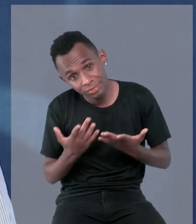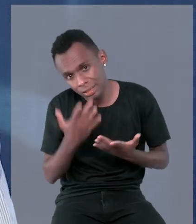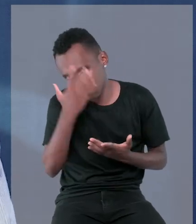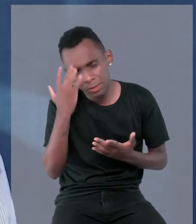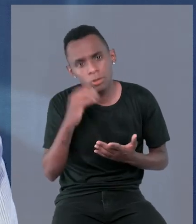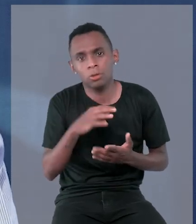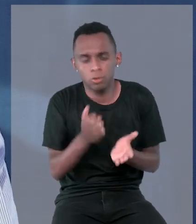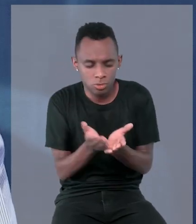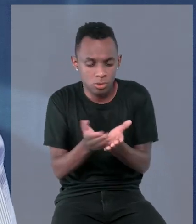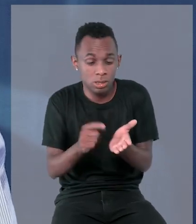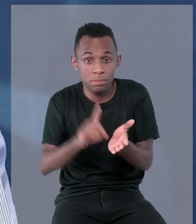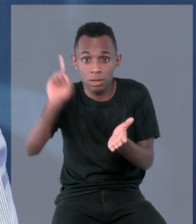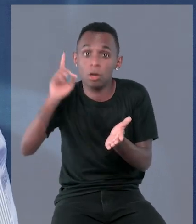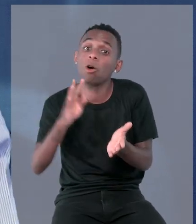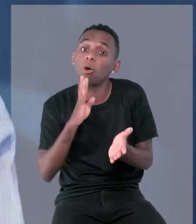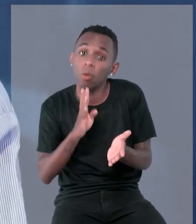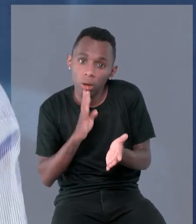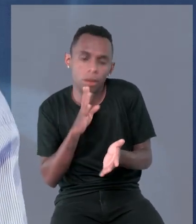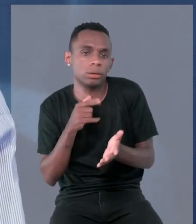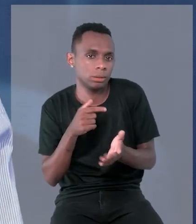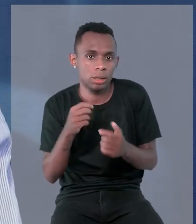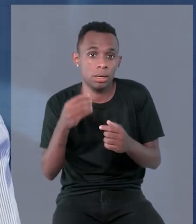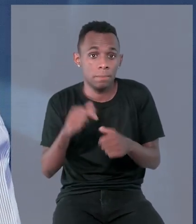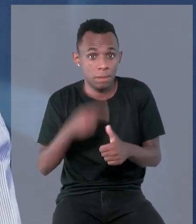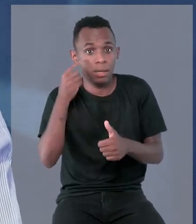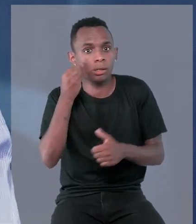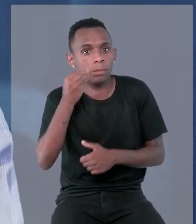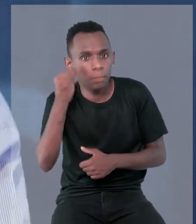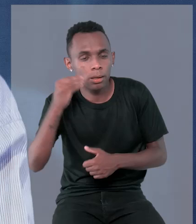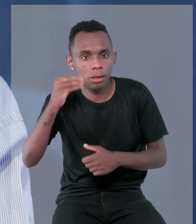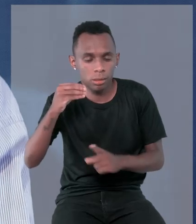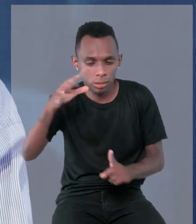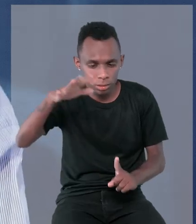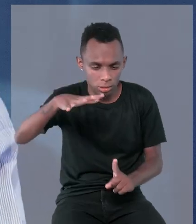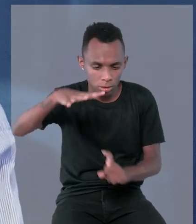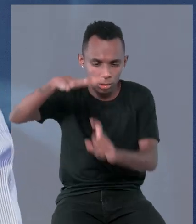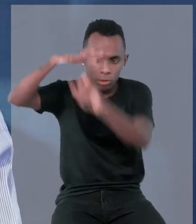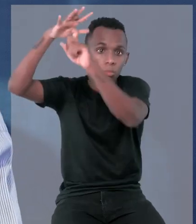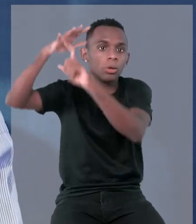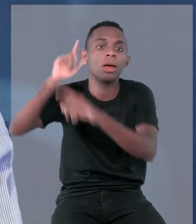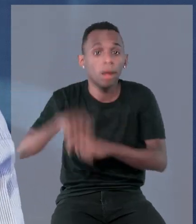conhece um pouco a Bíblia, sabe que o primeiro caso que a gente conhece de ser abduzido foi o Elias, né? O Elias